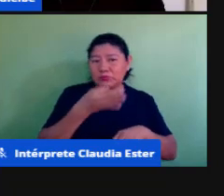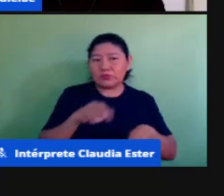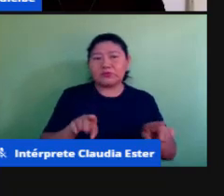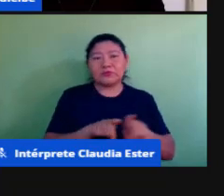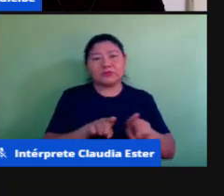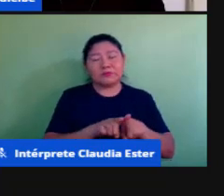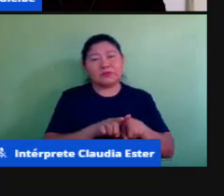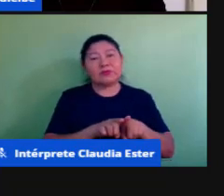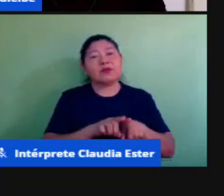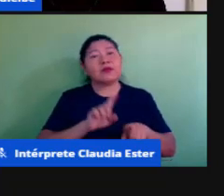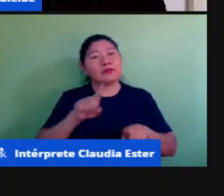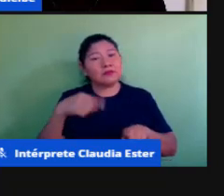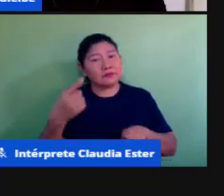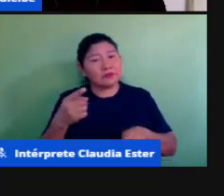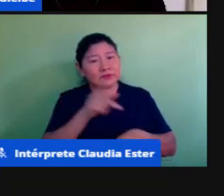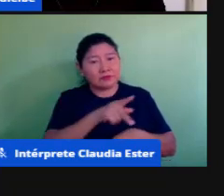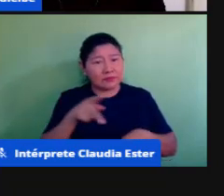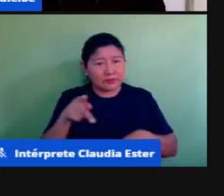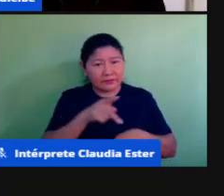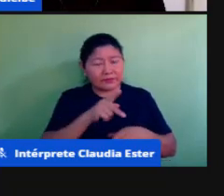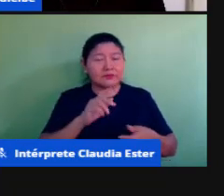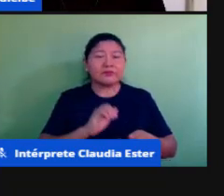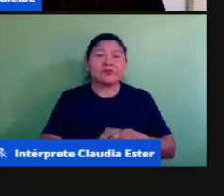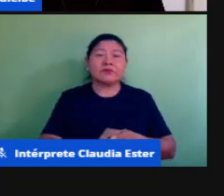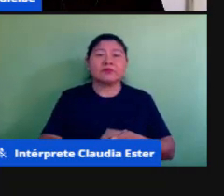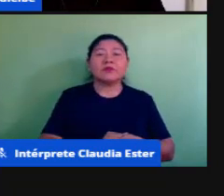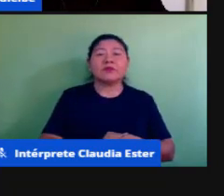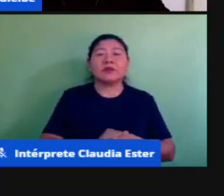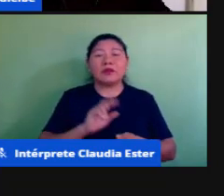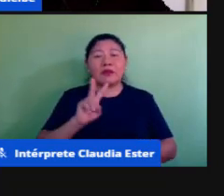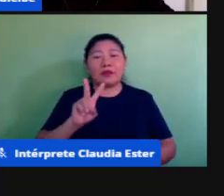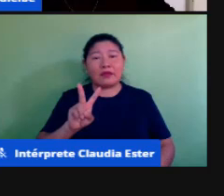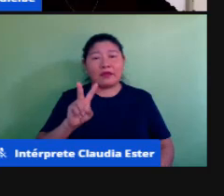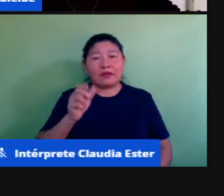o trabalho dela e a gente faz um encerramento, ok?